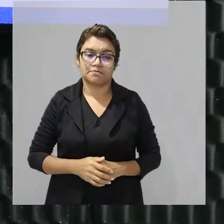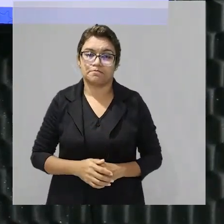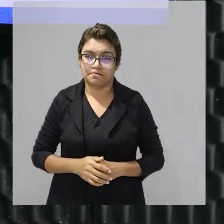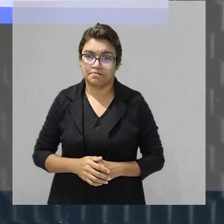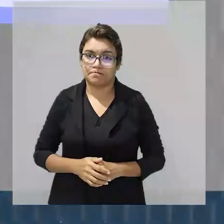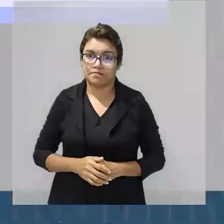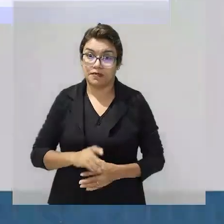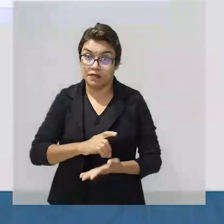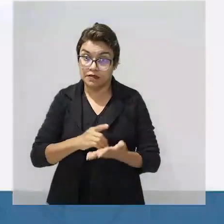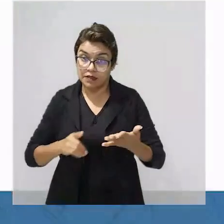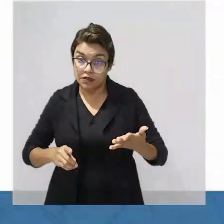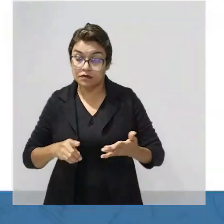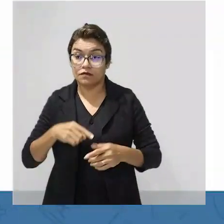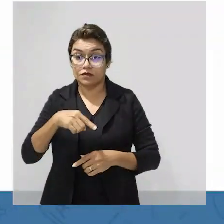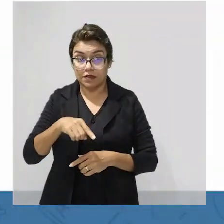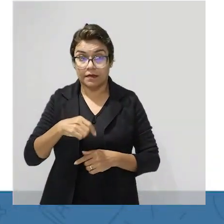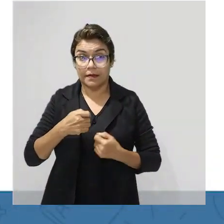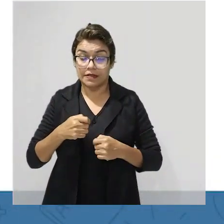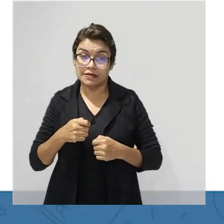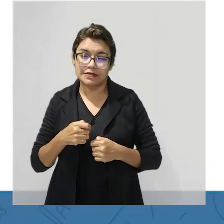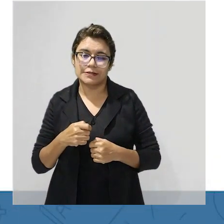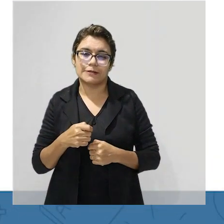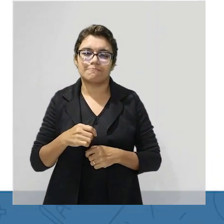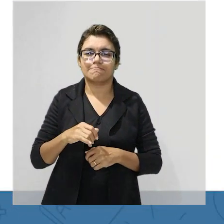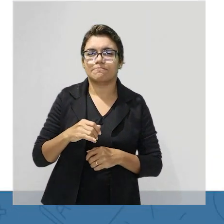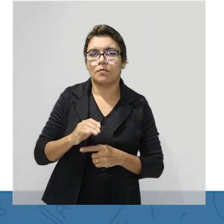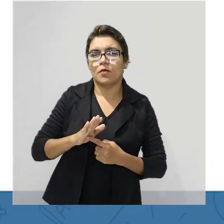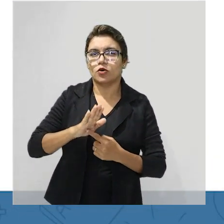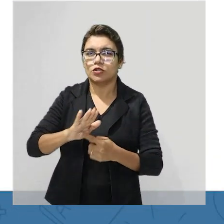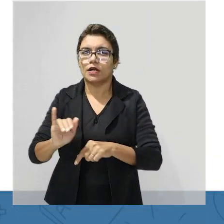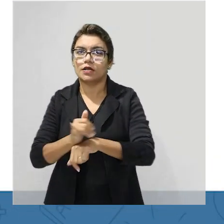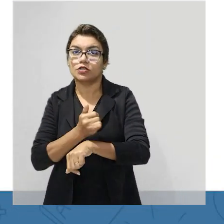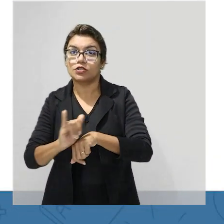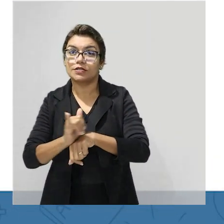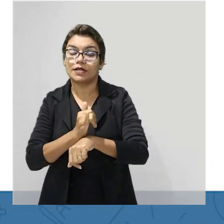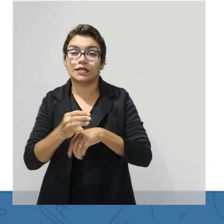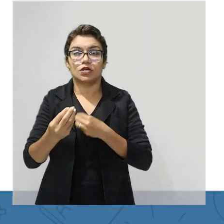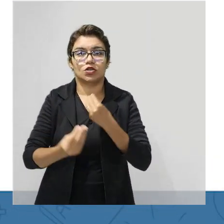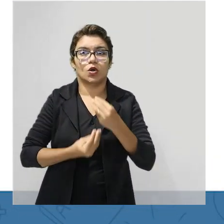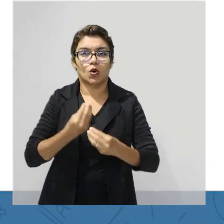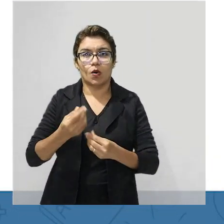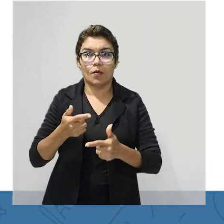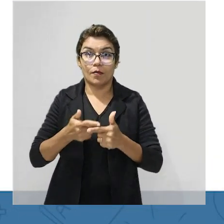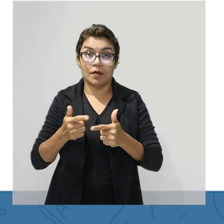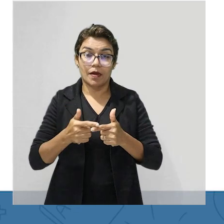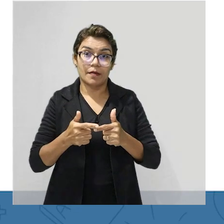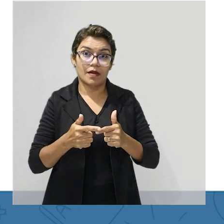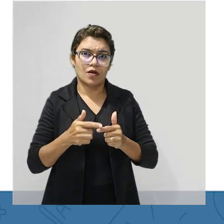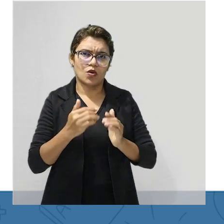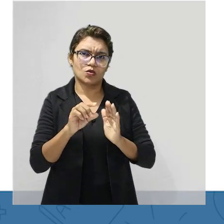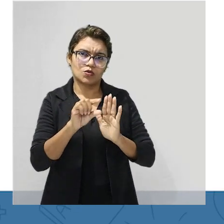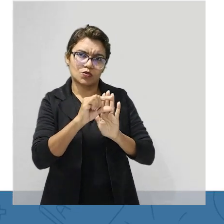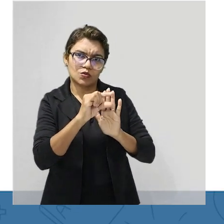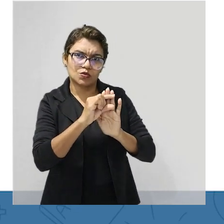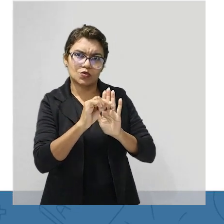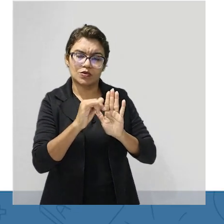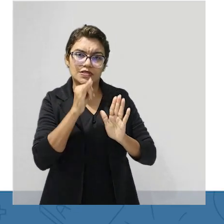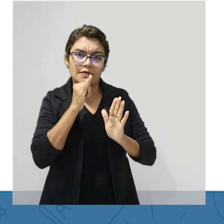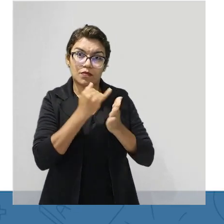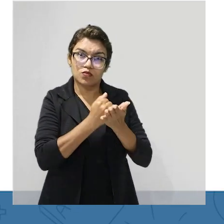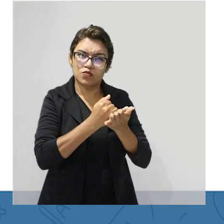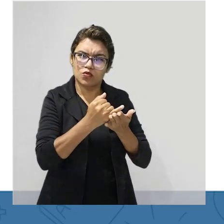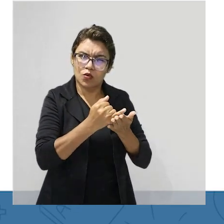Enem, você precisará elaborar uma proposta de intervenção para o problema que está